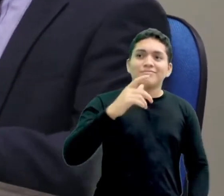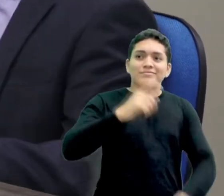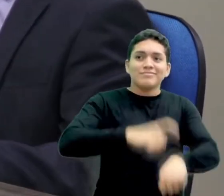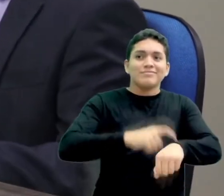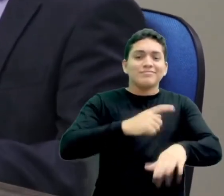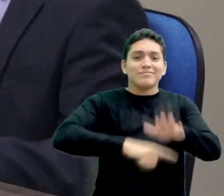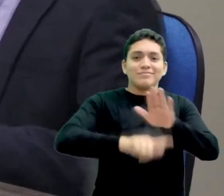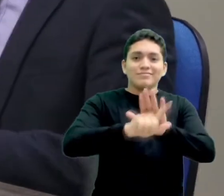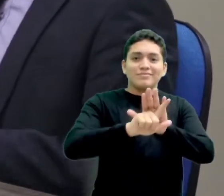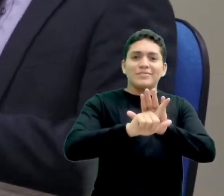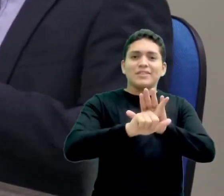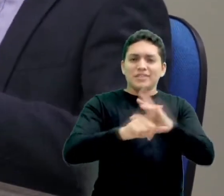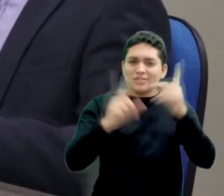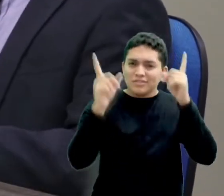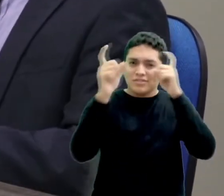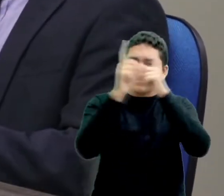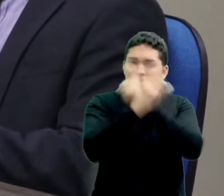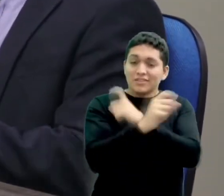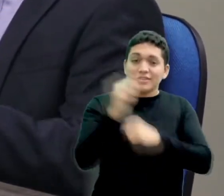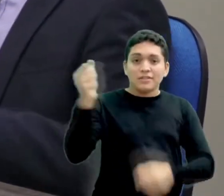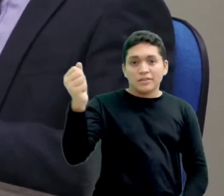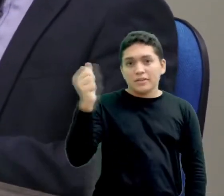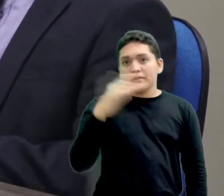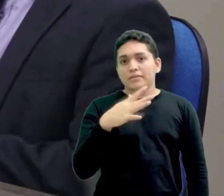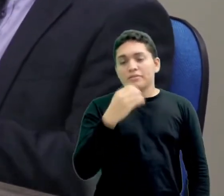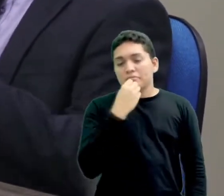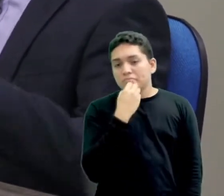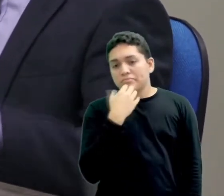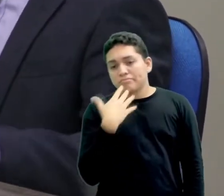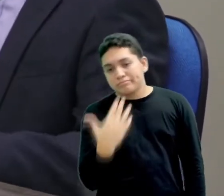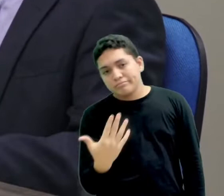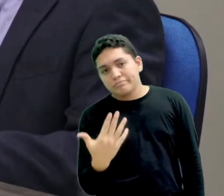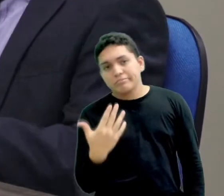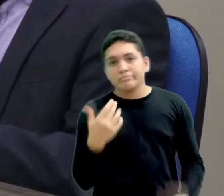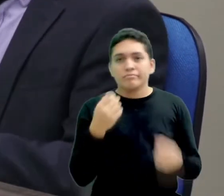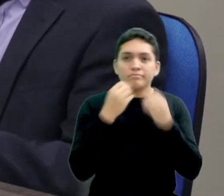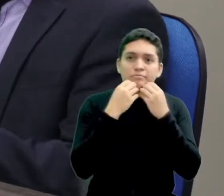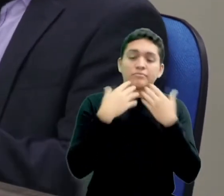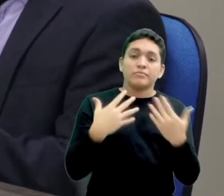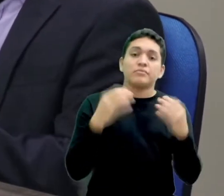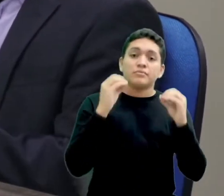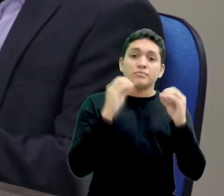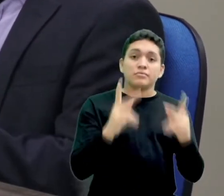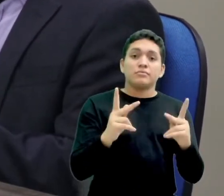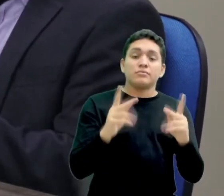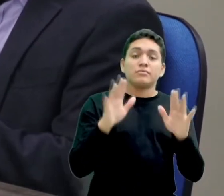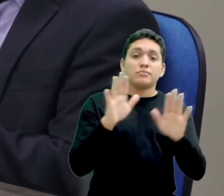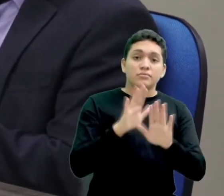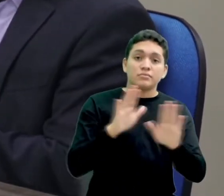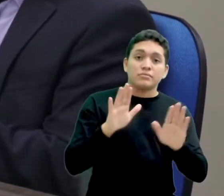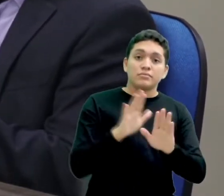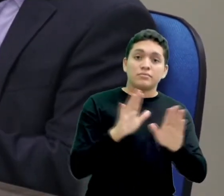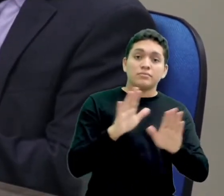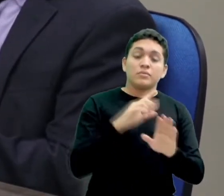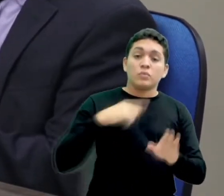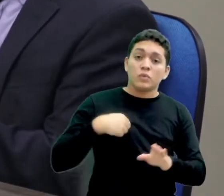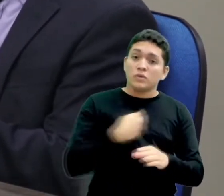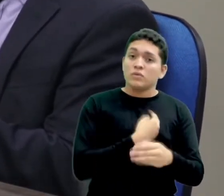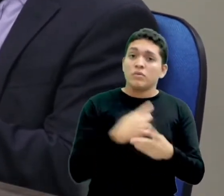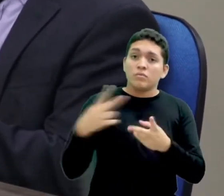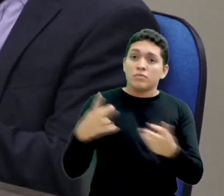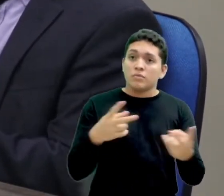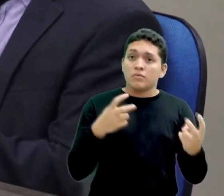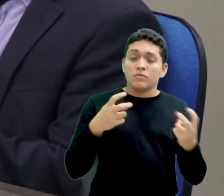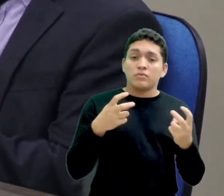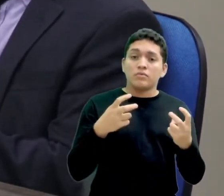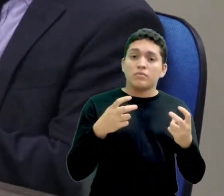lei era que era difícil, na graça é tudo bem e tudo ok. E não, nós estamos observando que